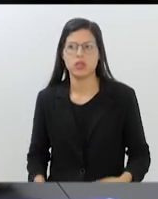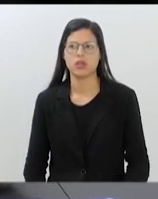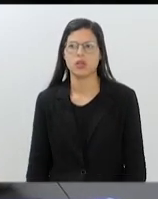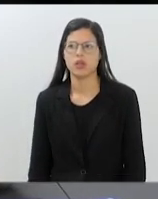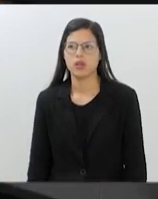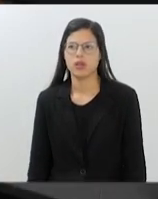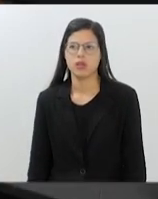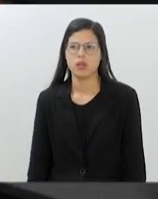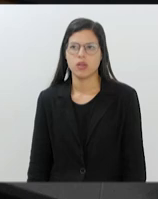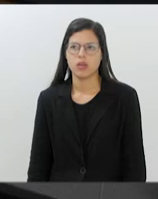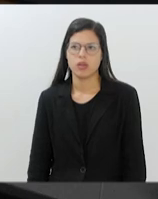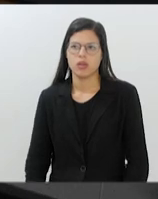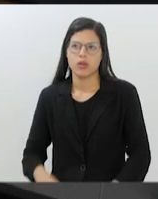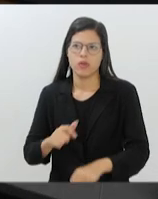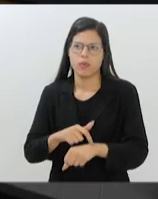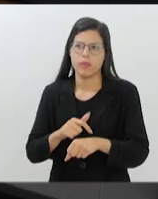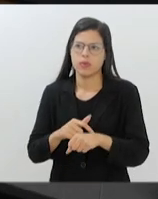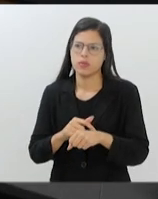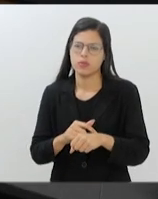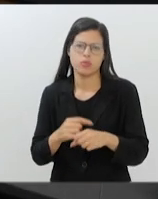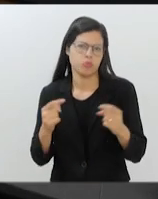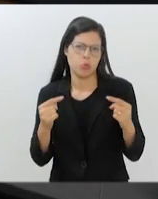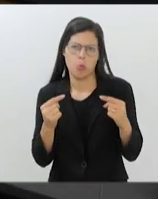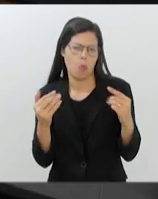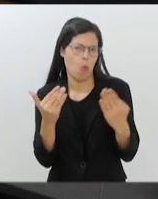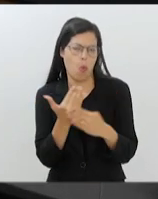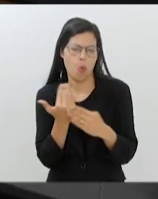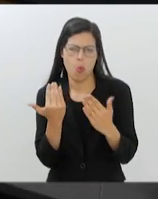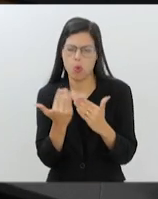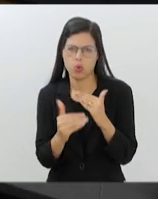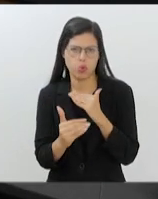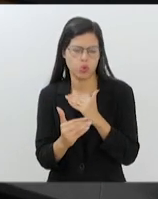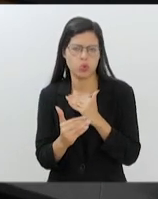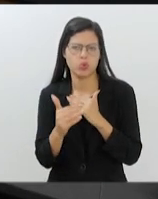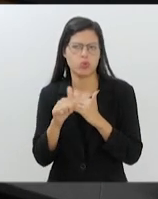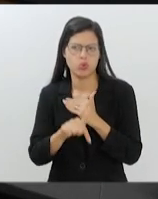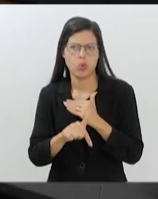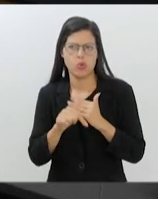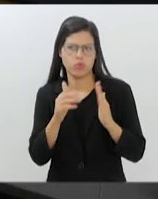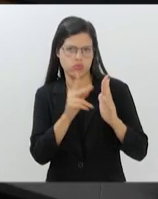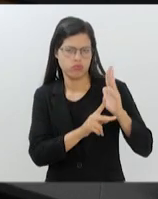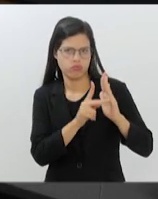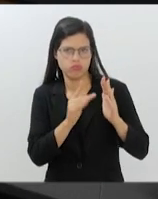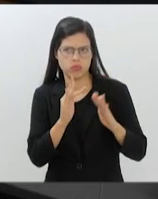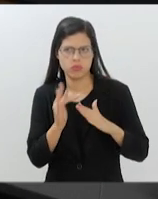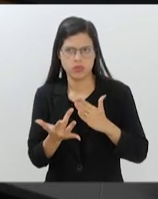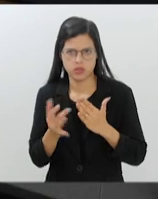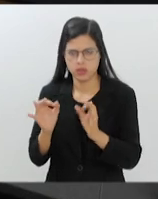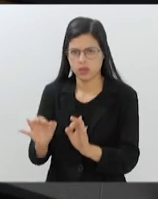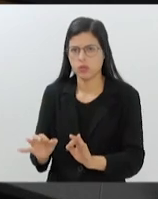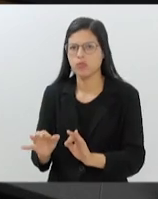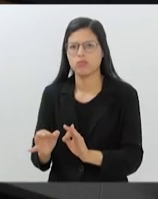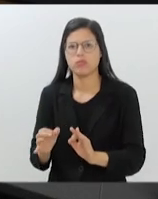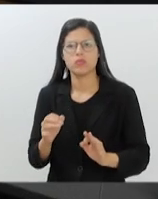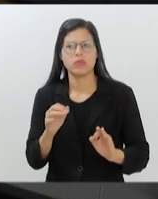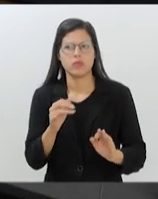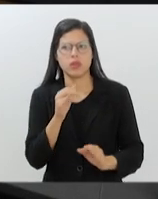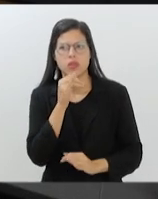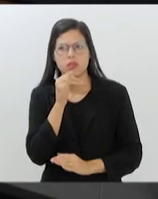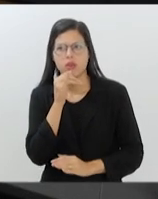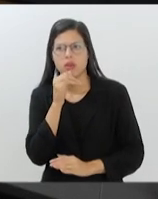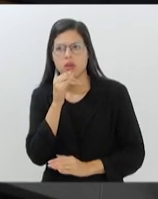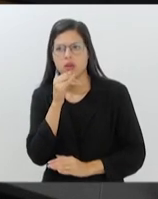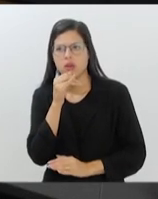100% com o plano de mídia obviamente Ah sim isso aí por exemplo a a a campanha de vacina nós tínhamos iG